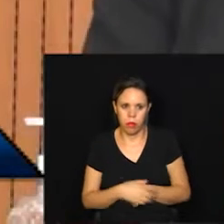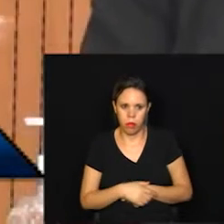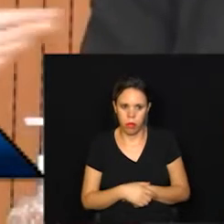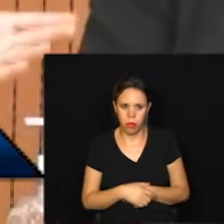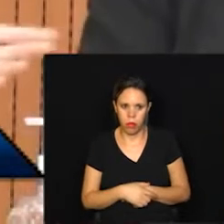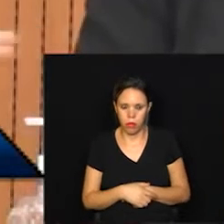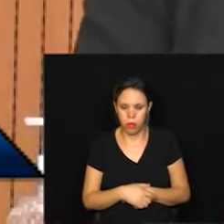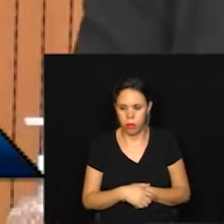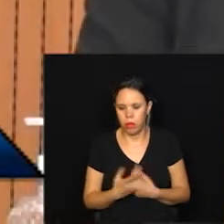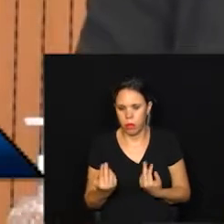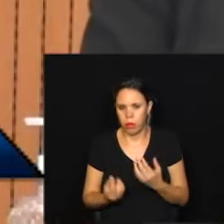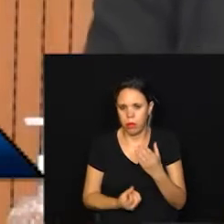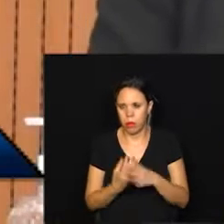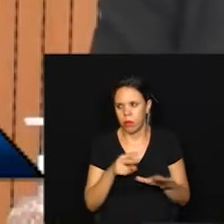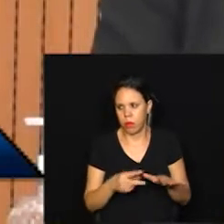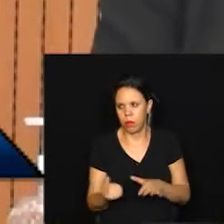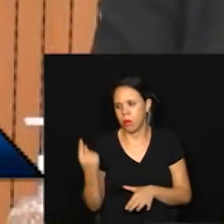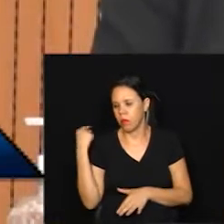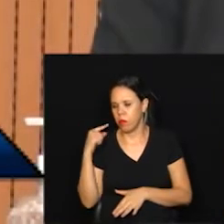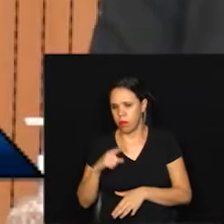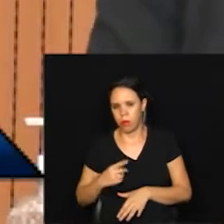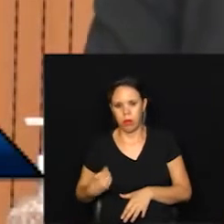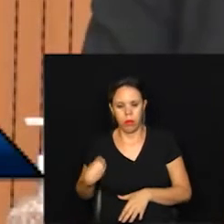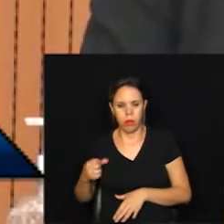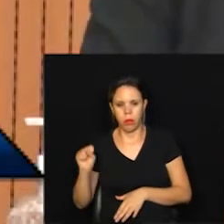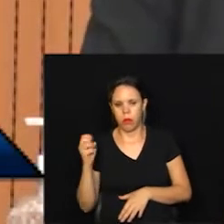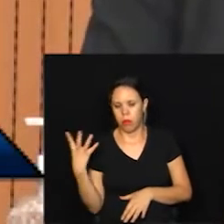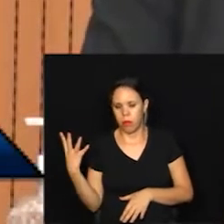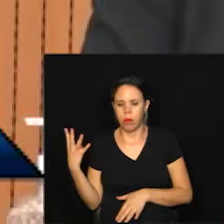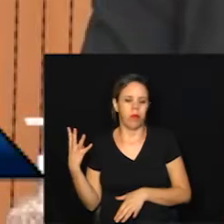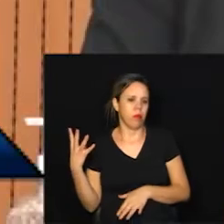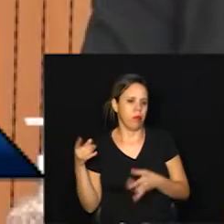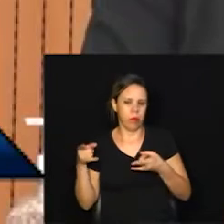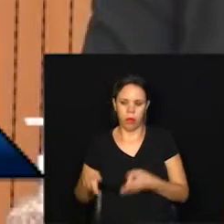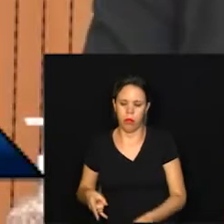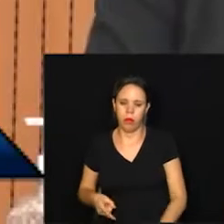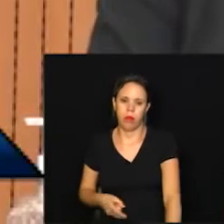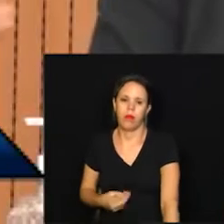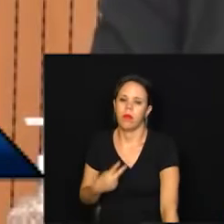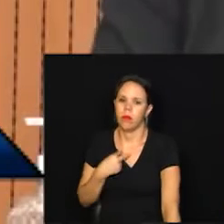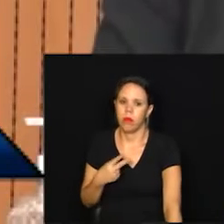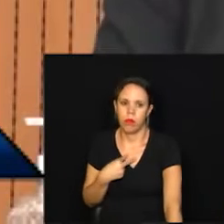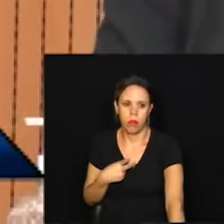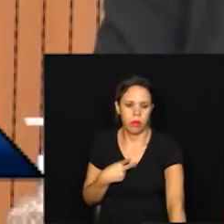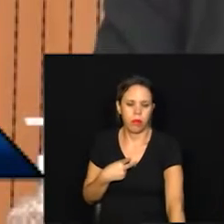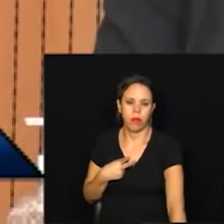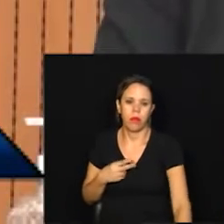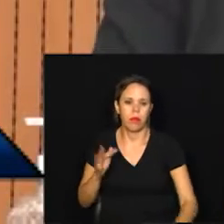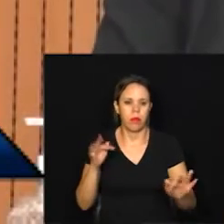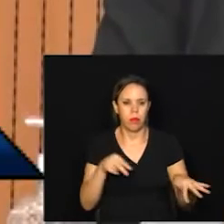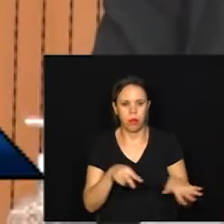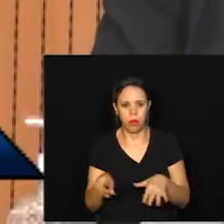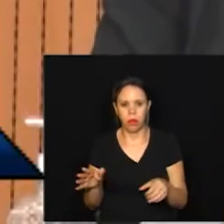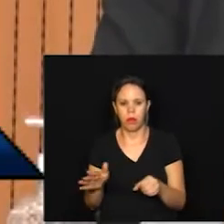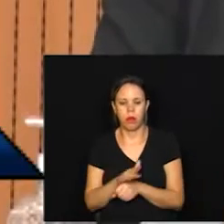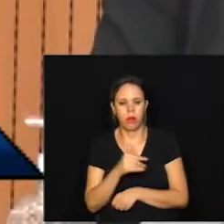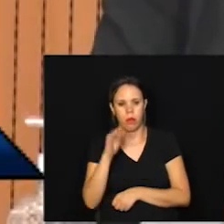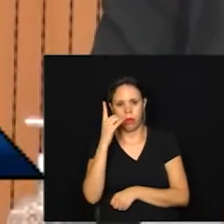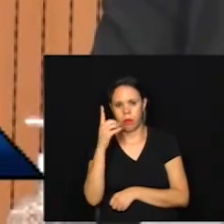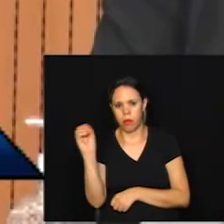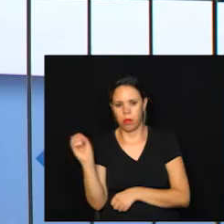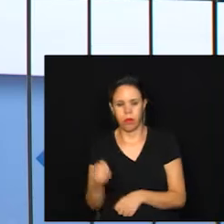precisa, como foi. A semana passada nós estávamos com 84 dos leitos ocupados. No final de semana já foi para mais de